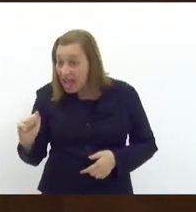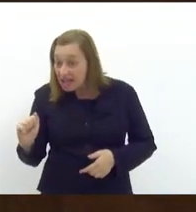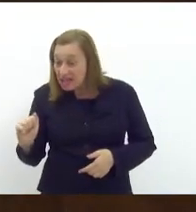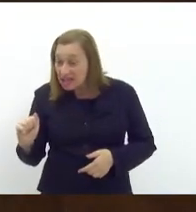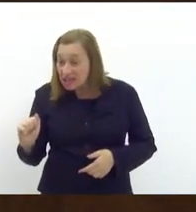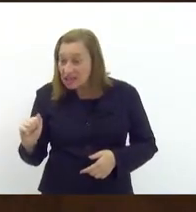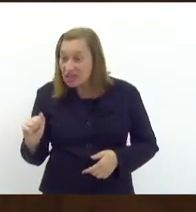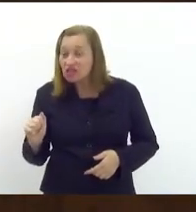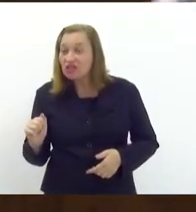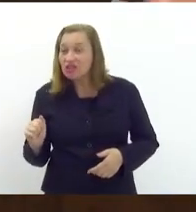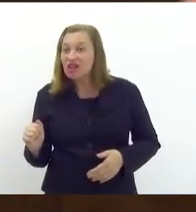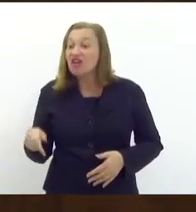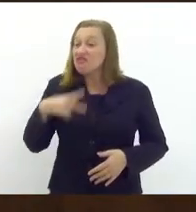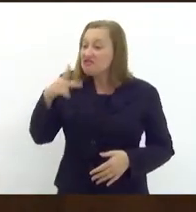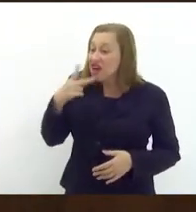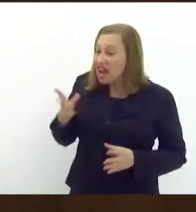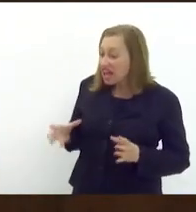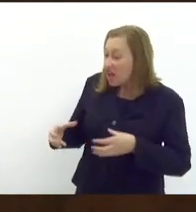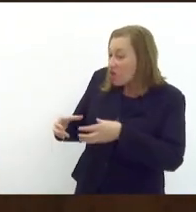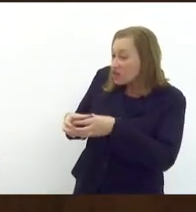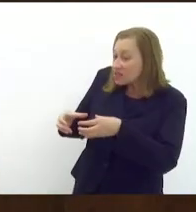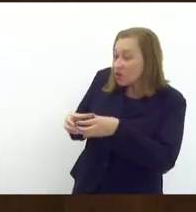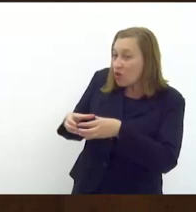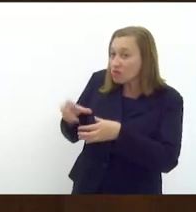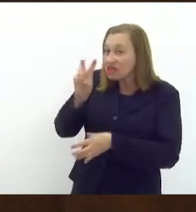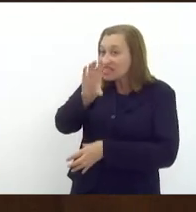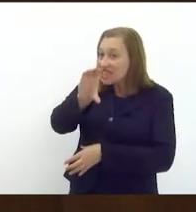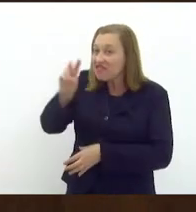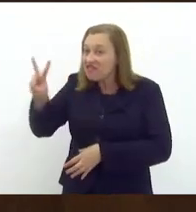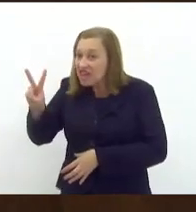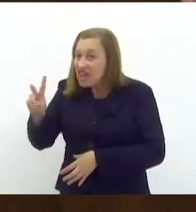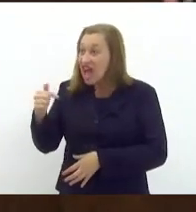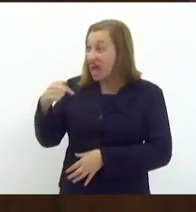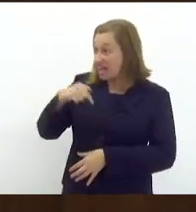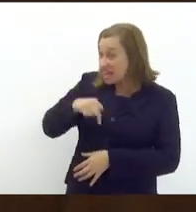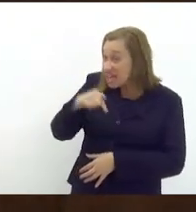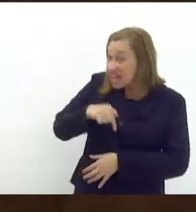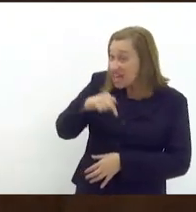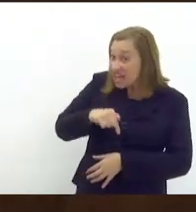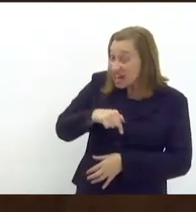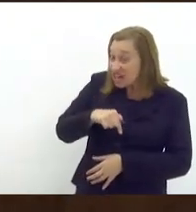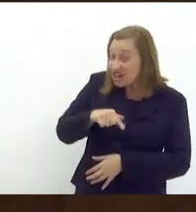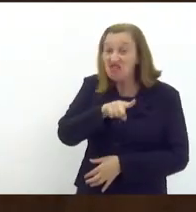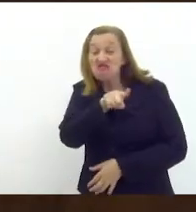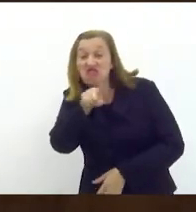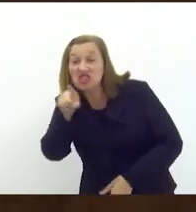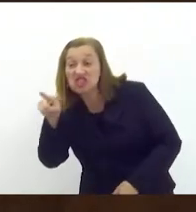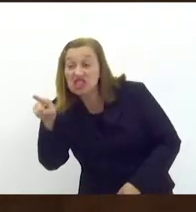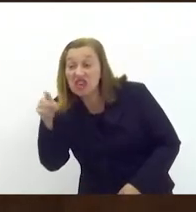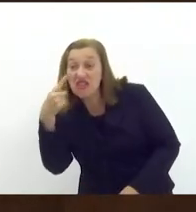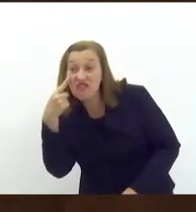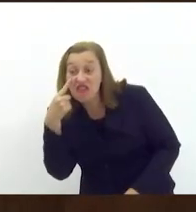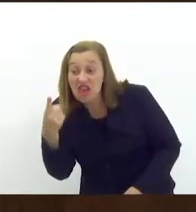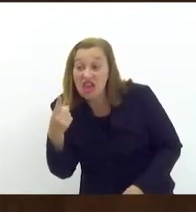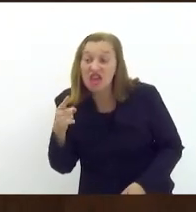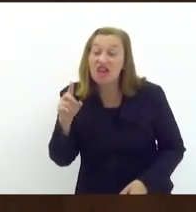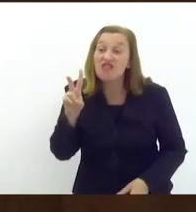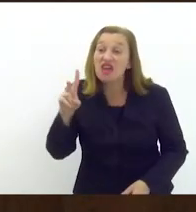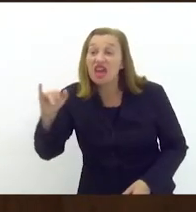fala que a Tropa é comando vermelho sepiar aqui na VK vocês vai ver